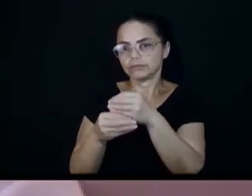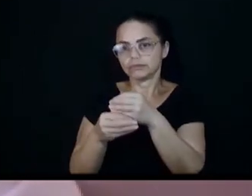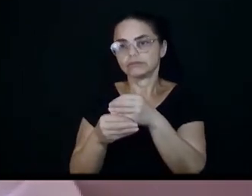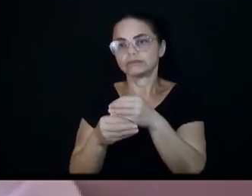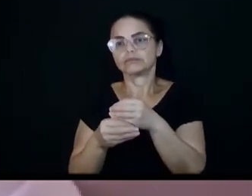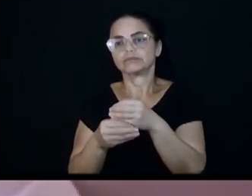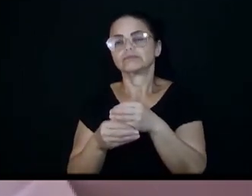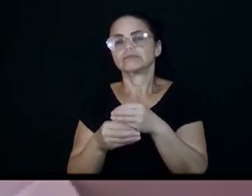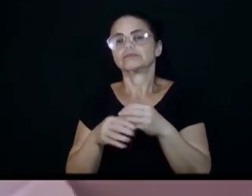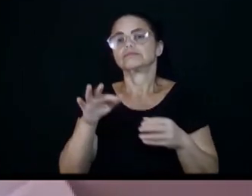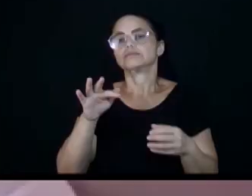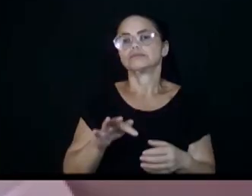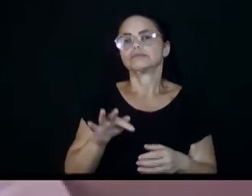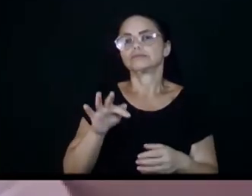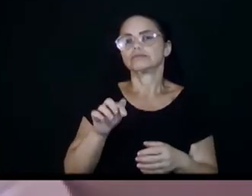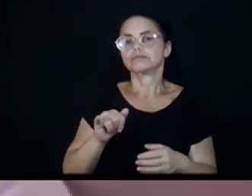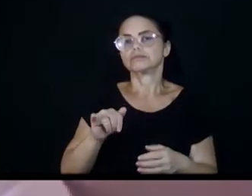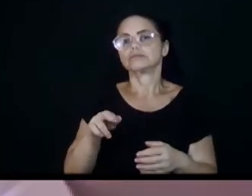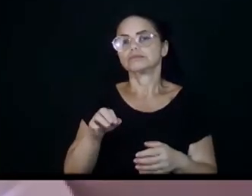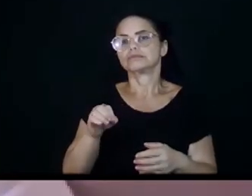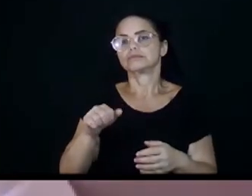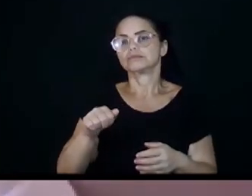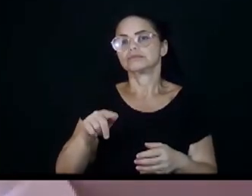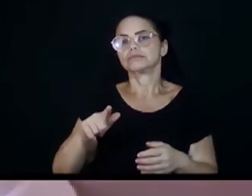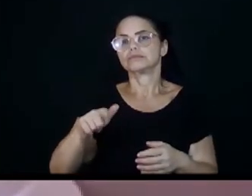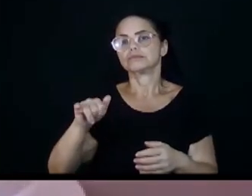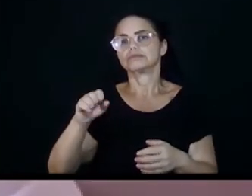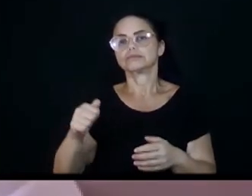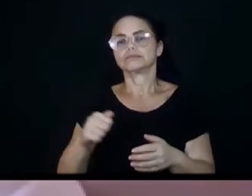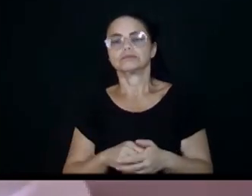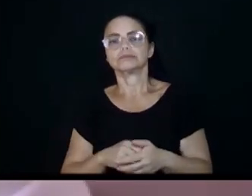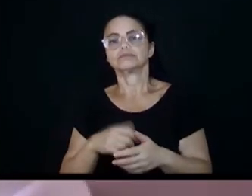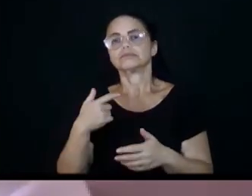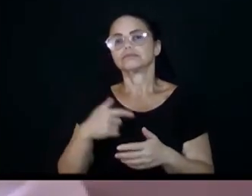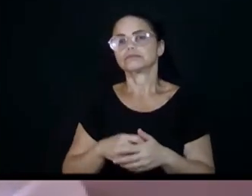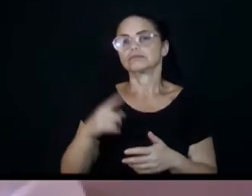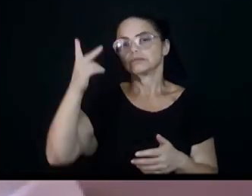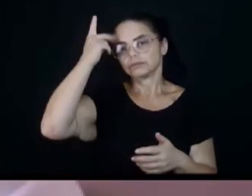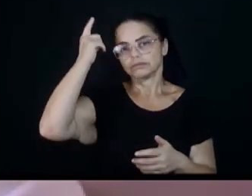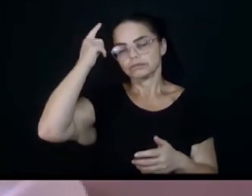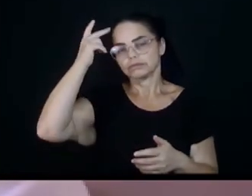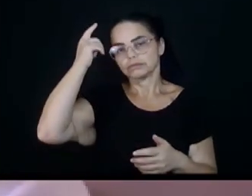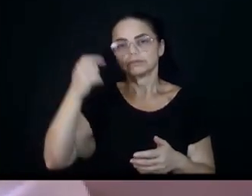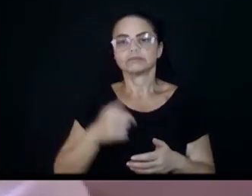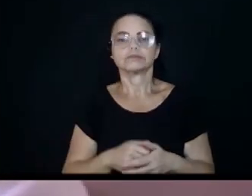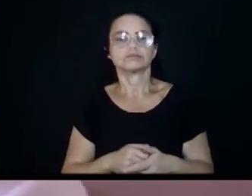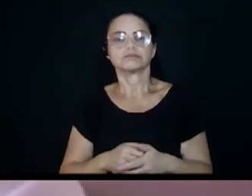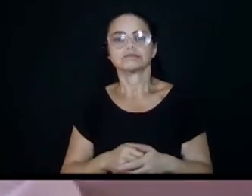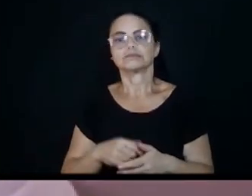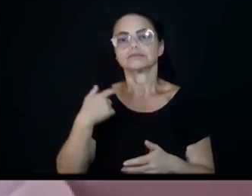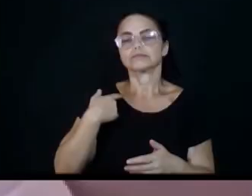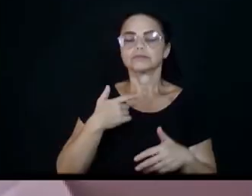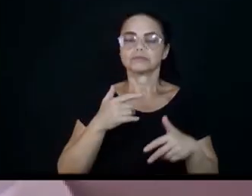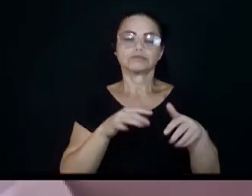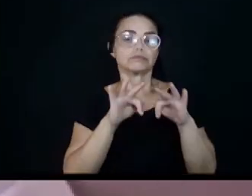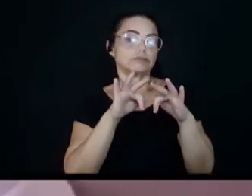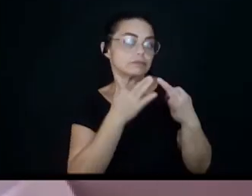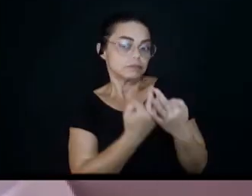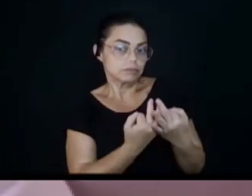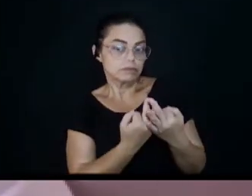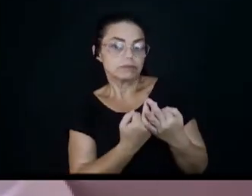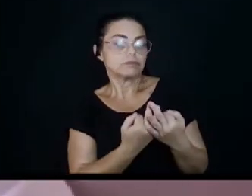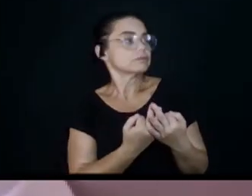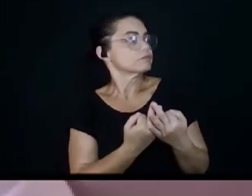fibromialgia primária, todos são normais. Então, muitas vezes, o parente, a pessoa que convive com